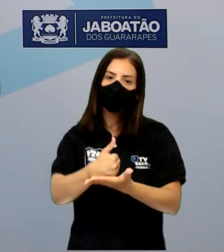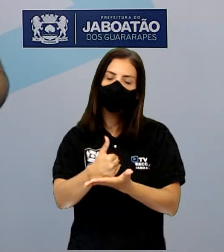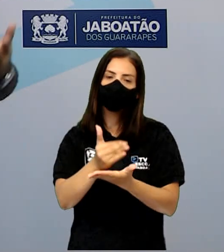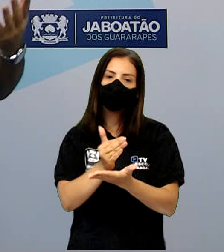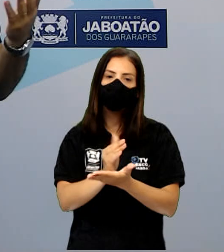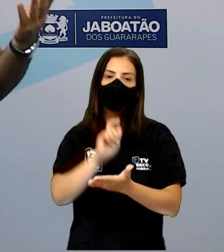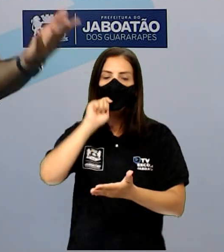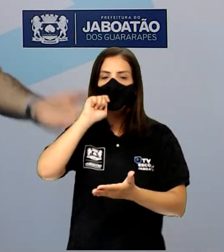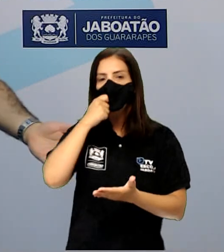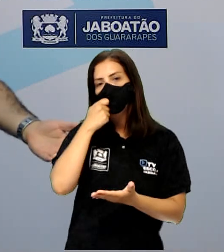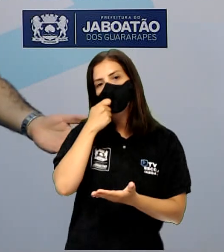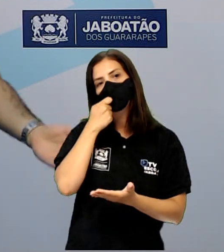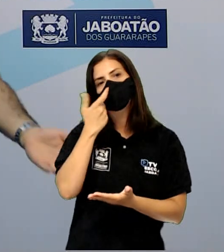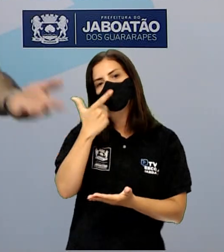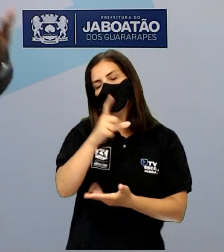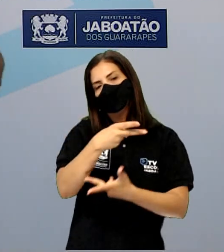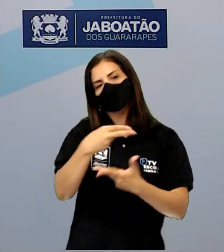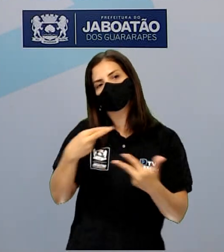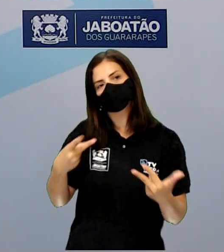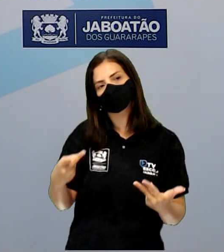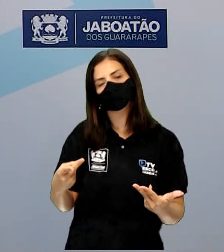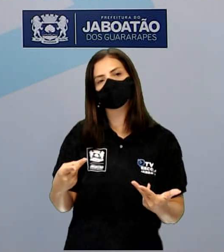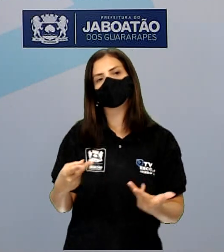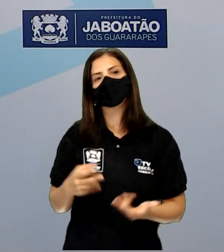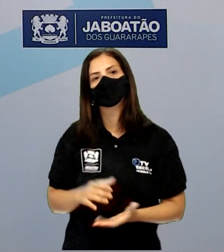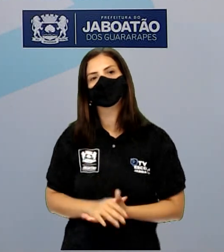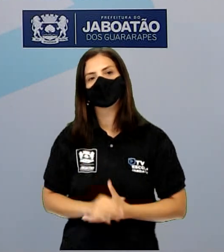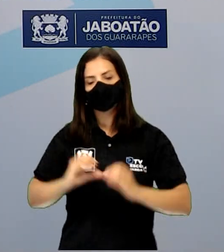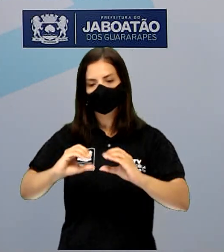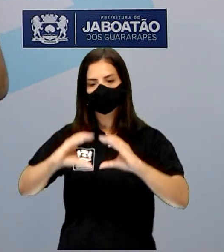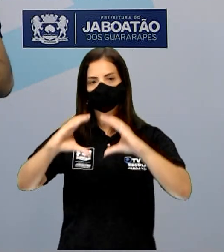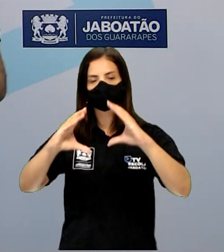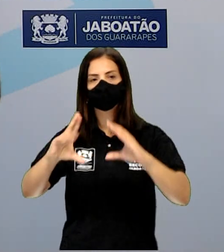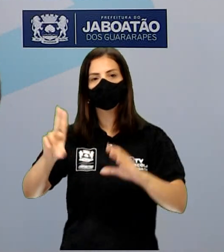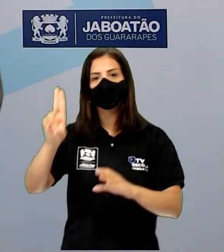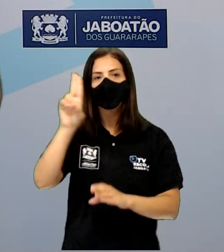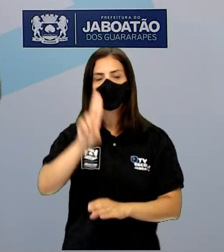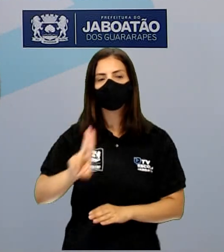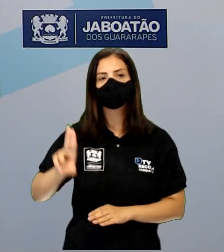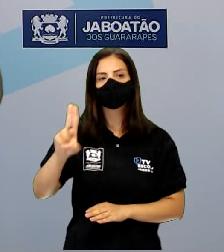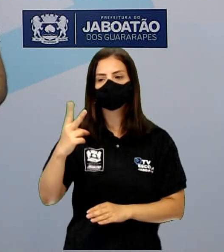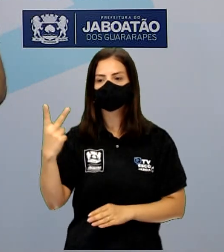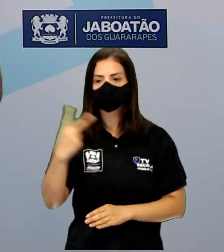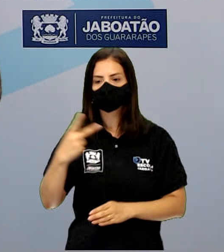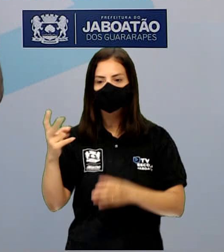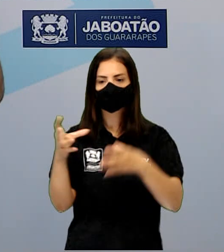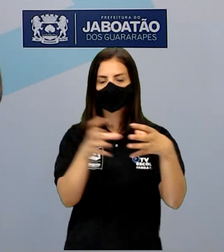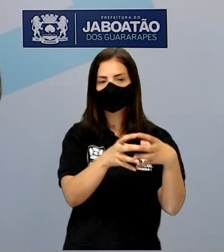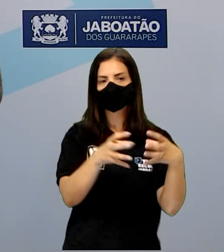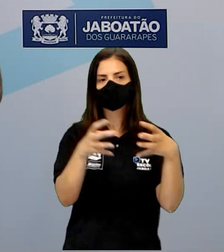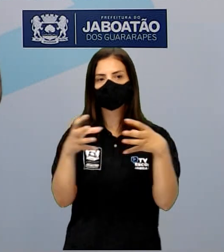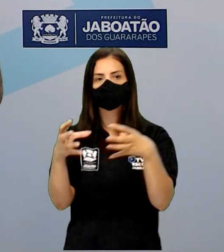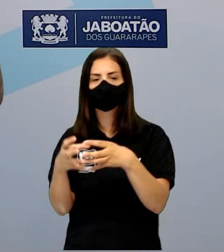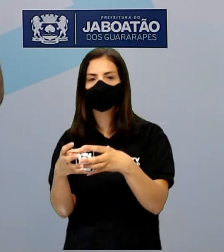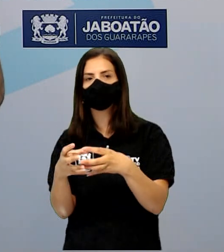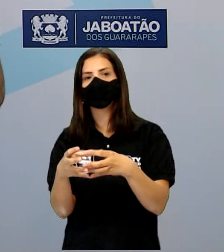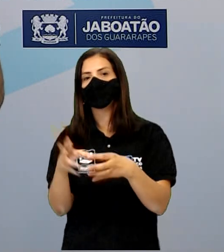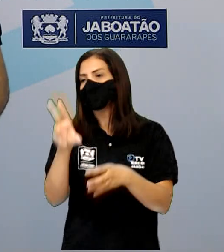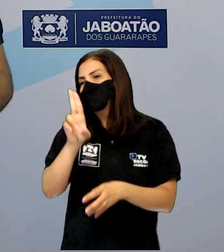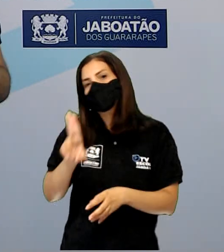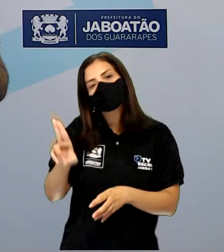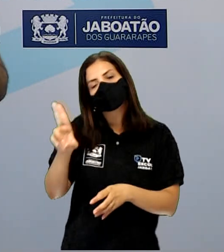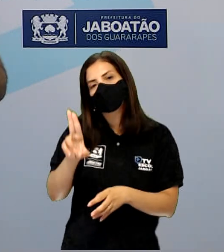realizada tanto por organismos procariontes como por organismos eucariontes, sem utilizar oxigênio para extrair a energia dos